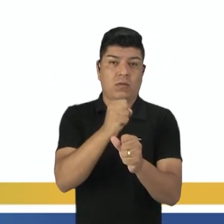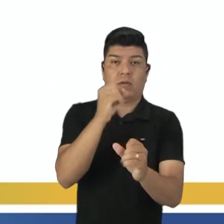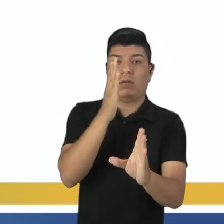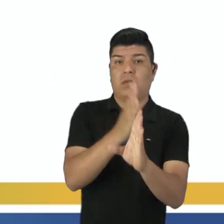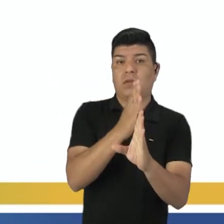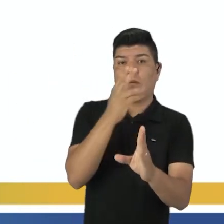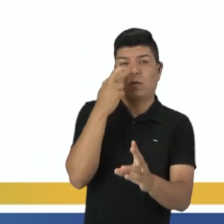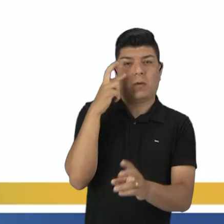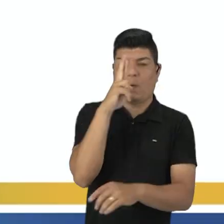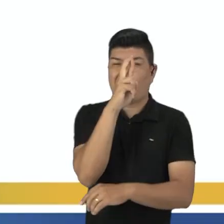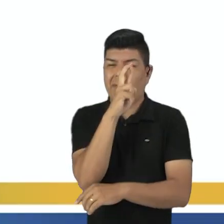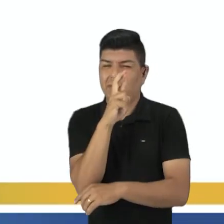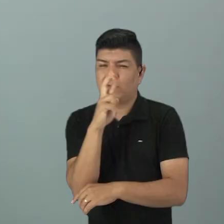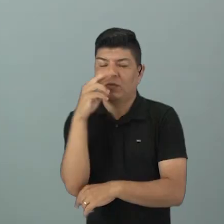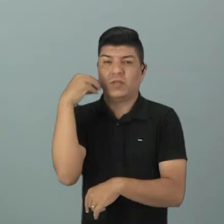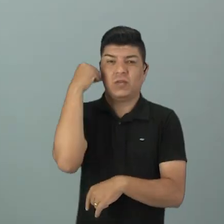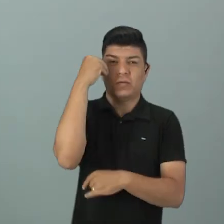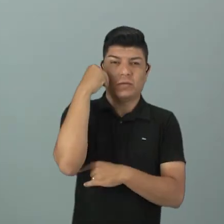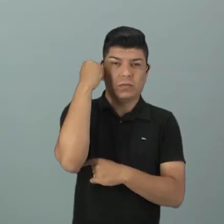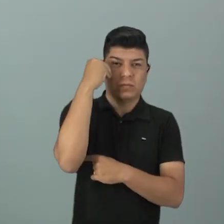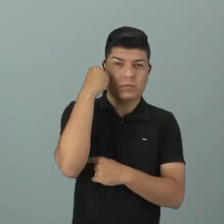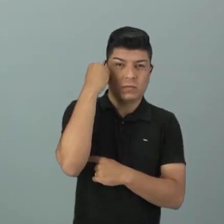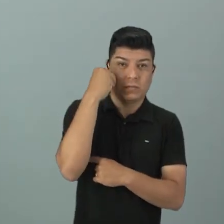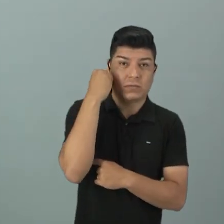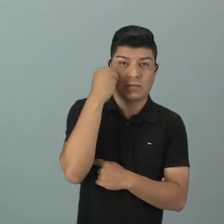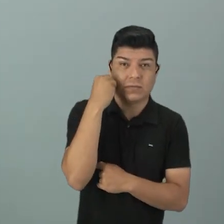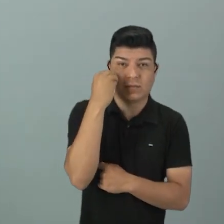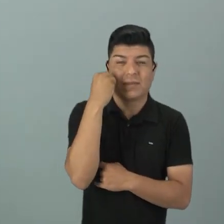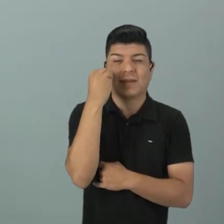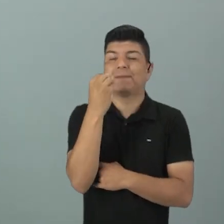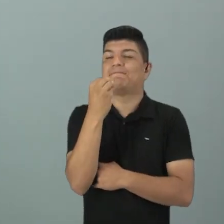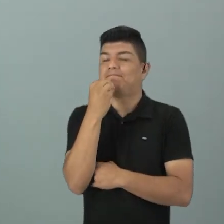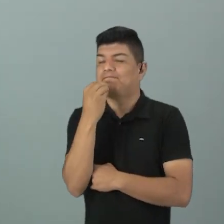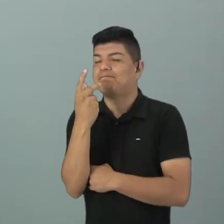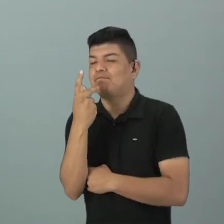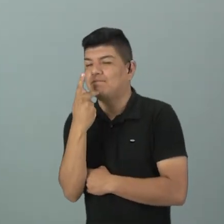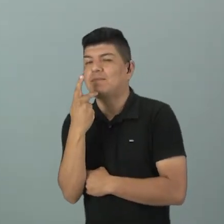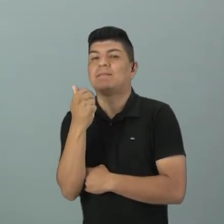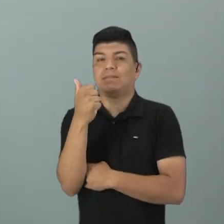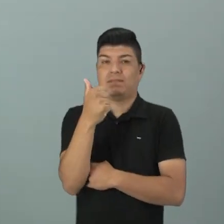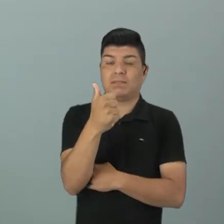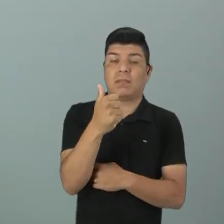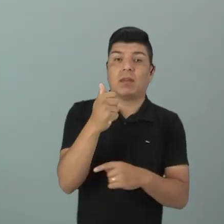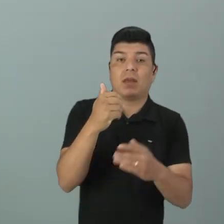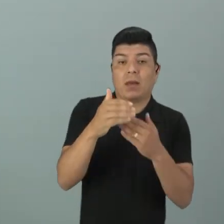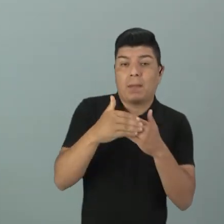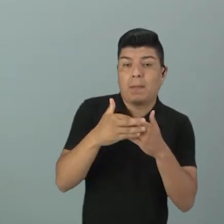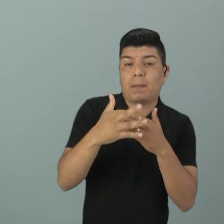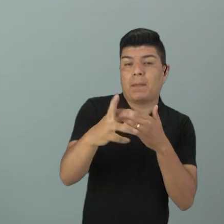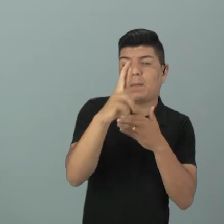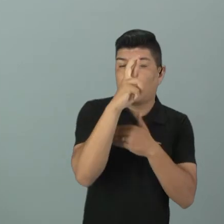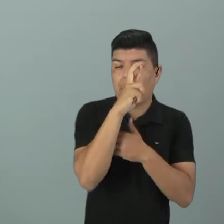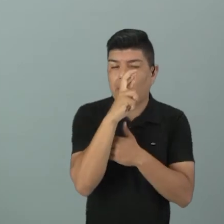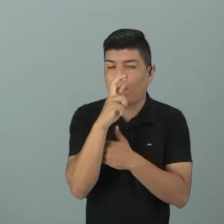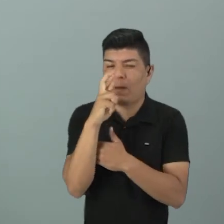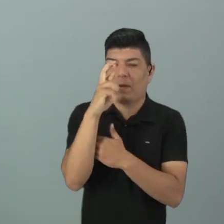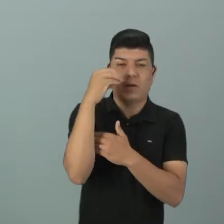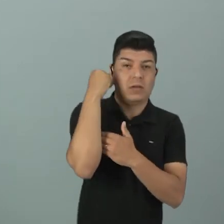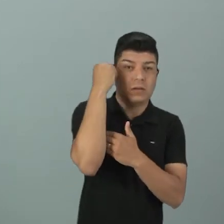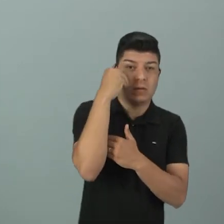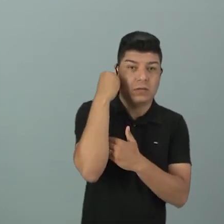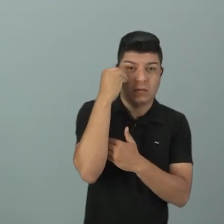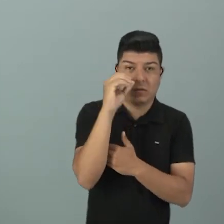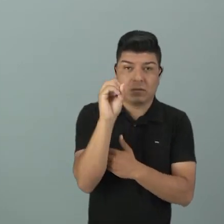de observação de um experimento, né? Então é uma probabilidade que eu consigo estimar a partir da observação de um experimento que